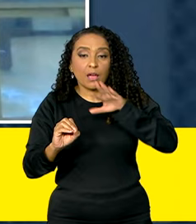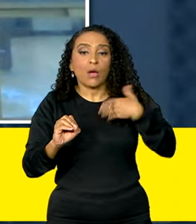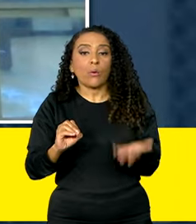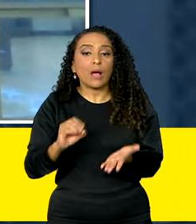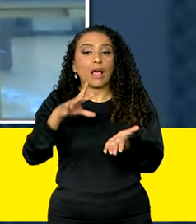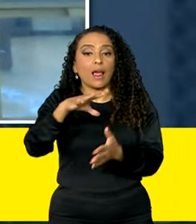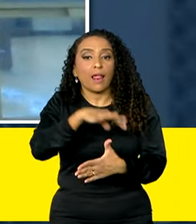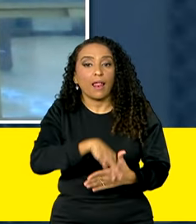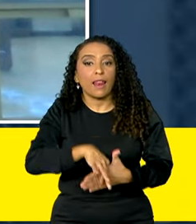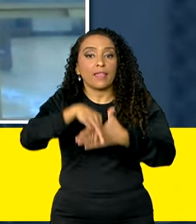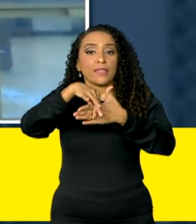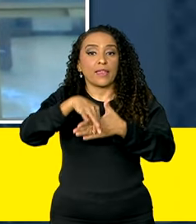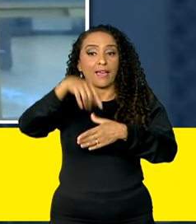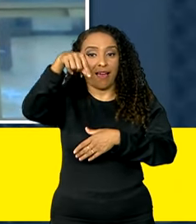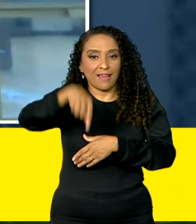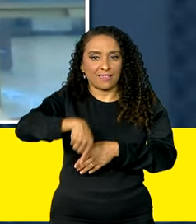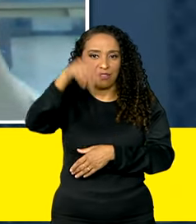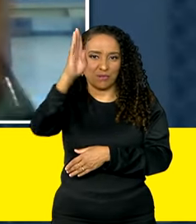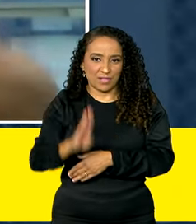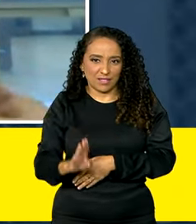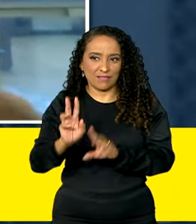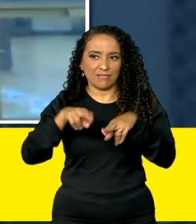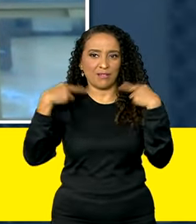liderar este encontro aqui no Brasil,